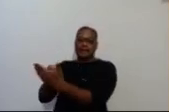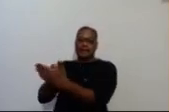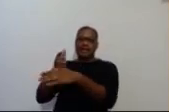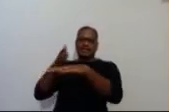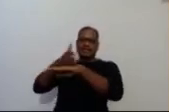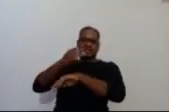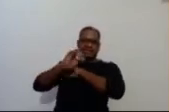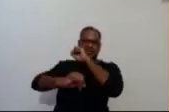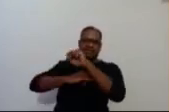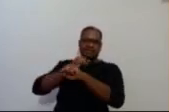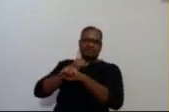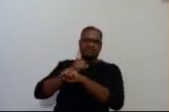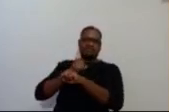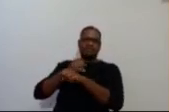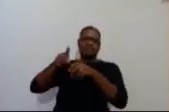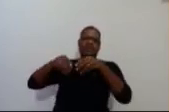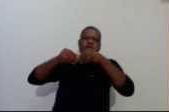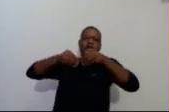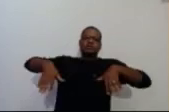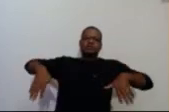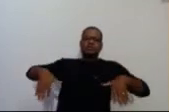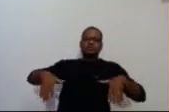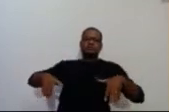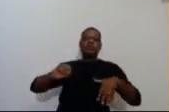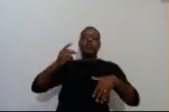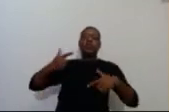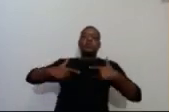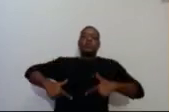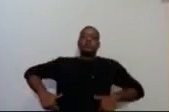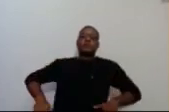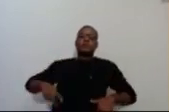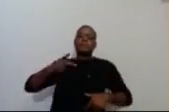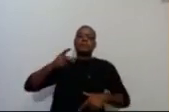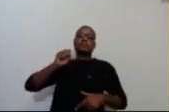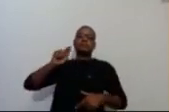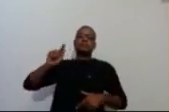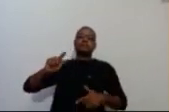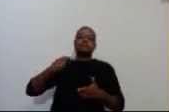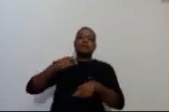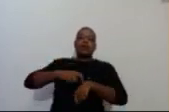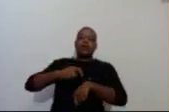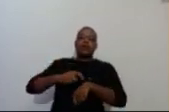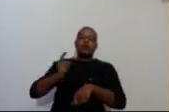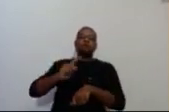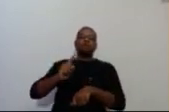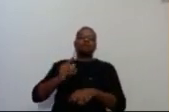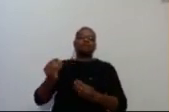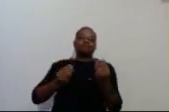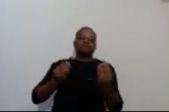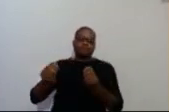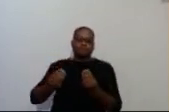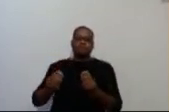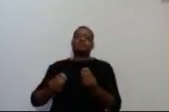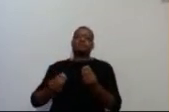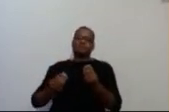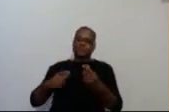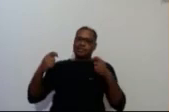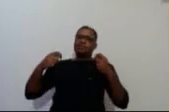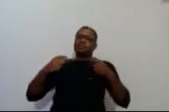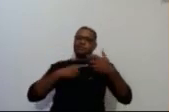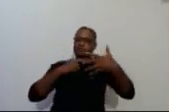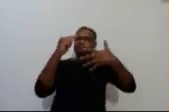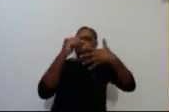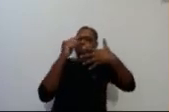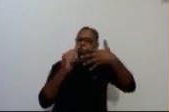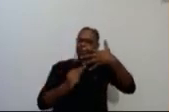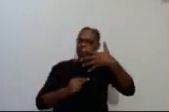PSG nesse momento. Enfim, essas questões têm que estar na lente, têm que estar no foco de todas as ações, né?